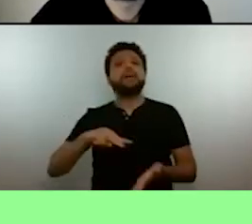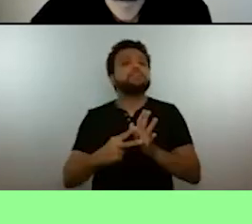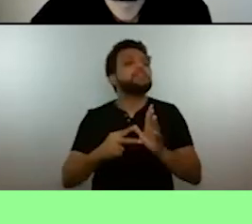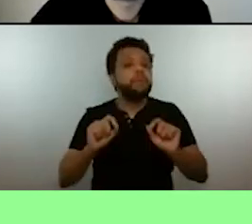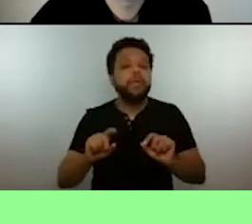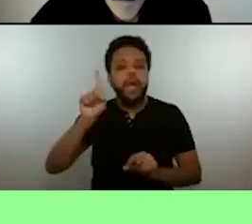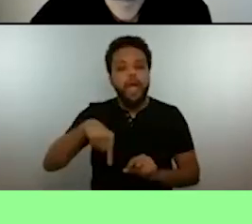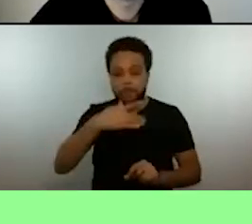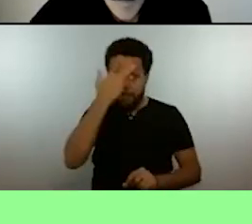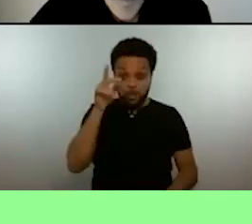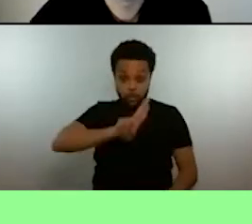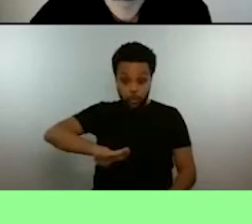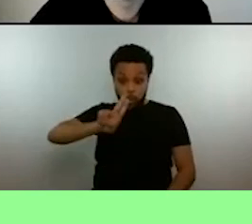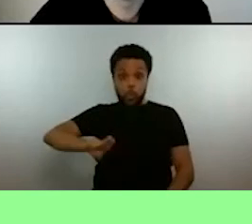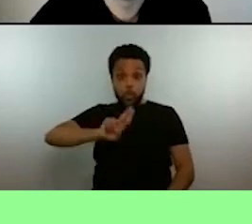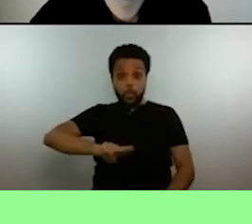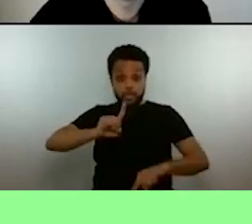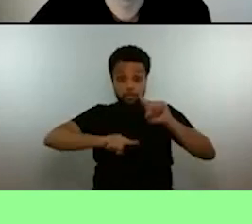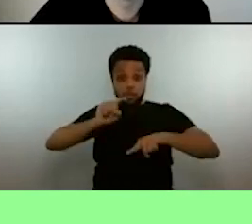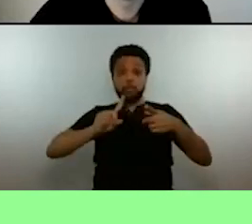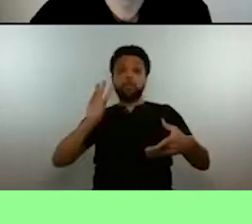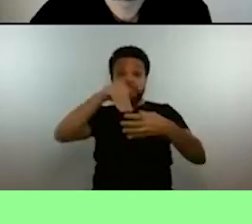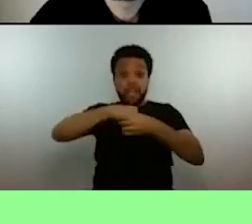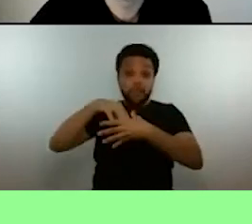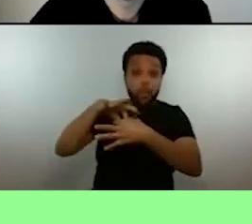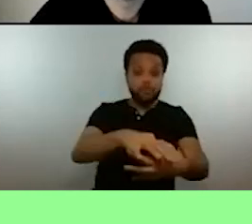está aplicando a sua funcionalidade.